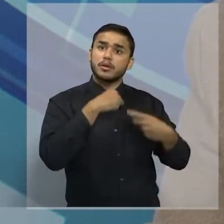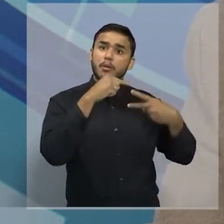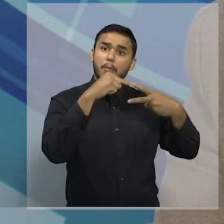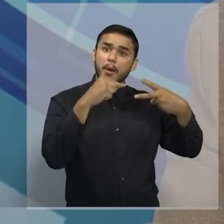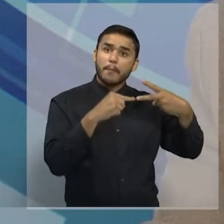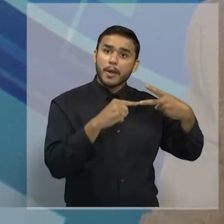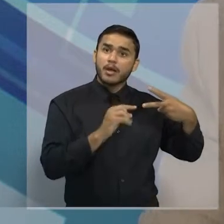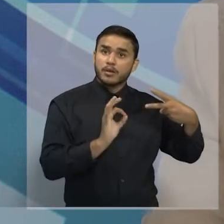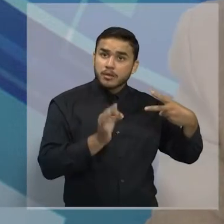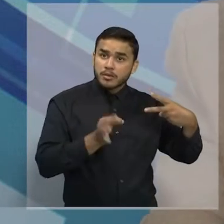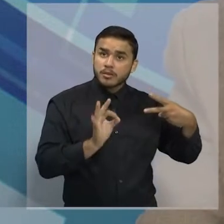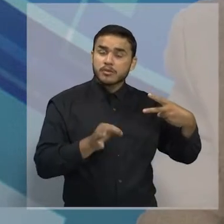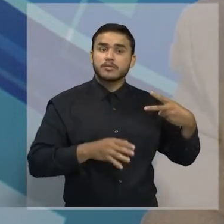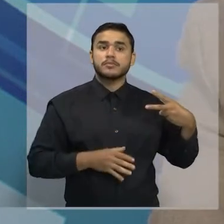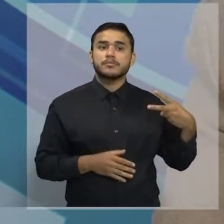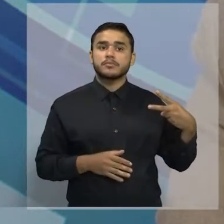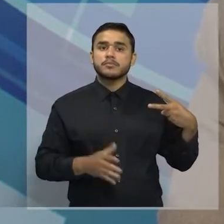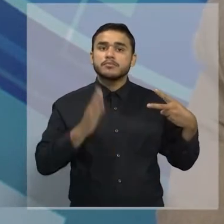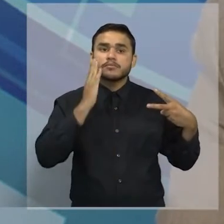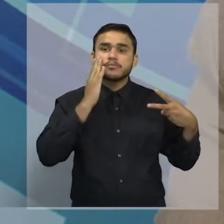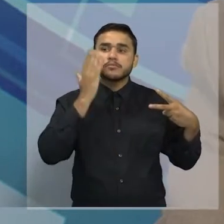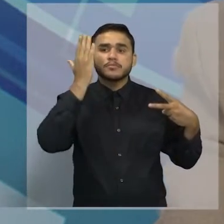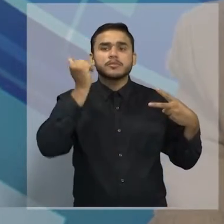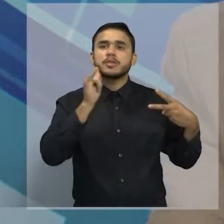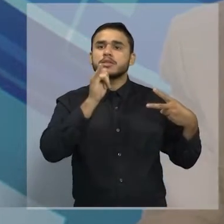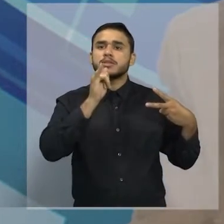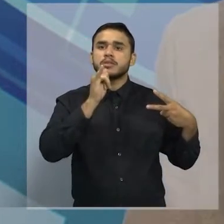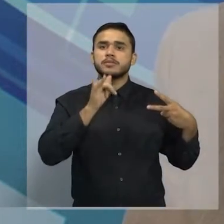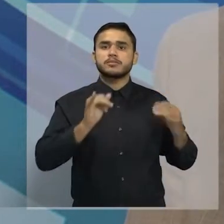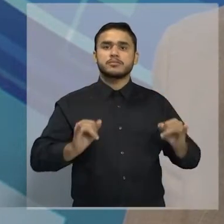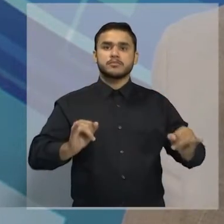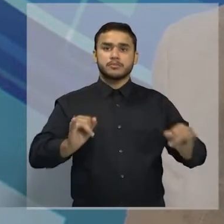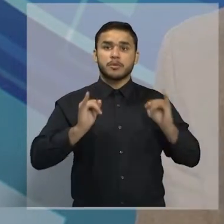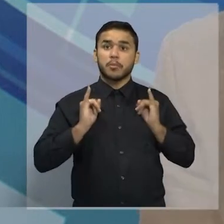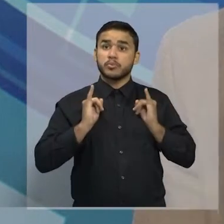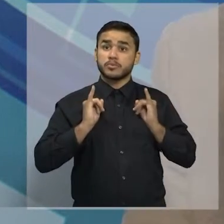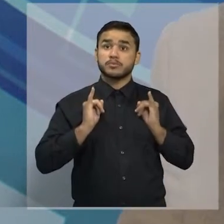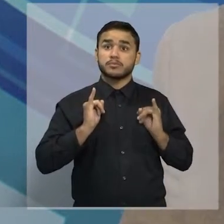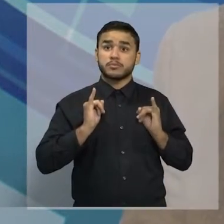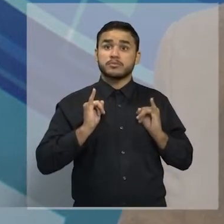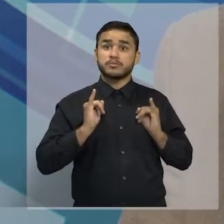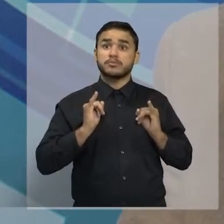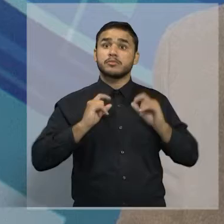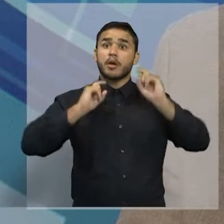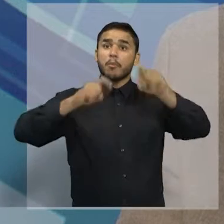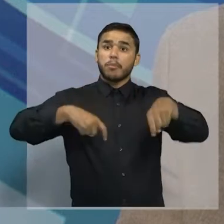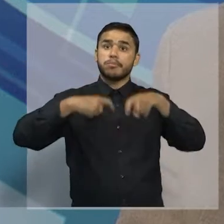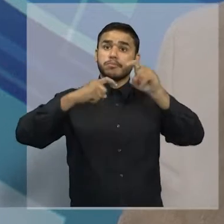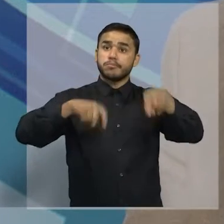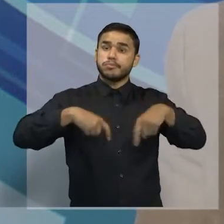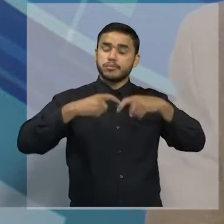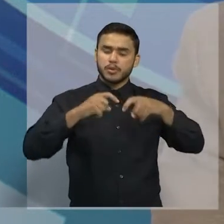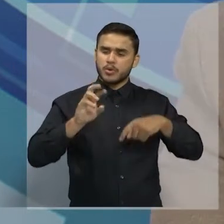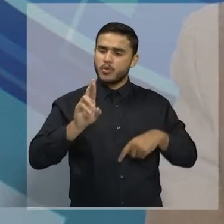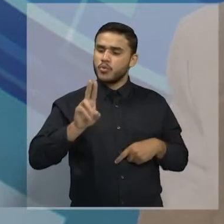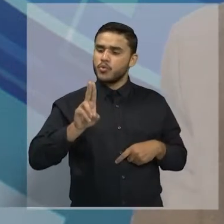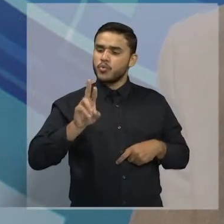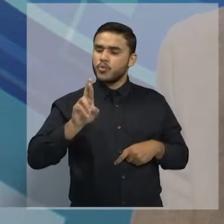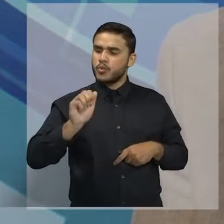coisas, os caras consideram que, por exemplo, a aposentadoria rural seja previdência também. Mas